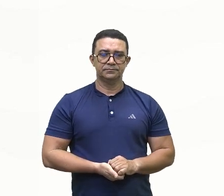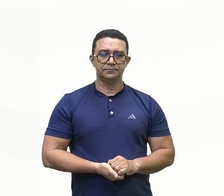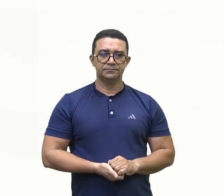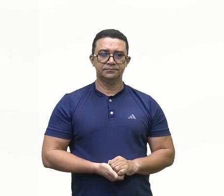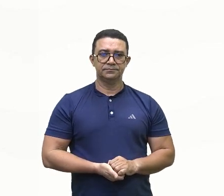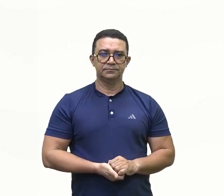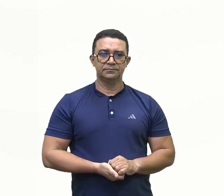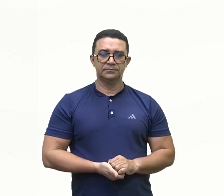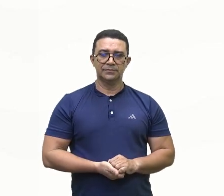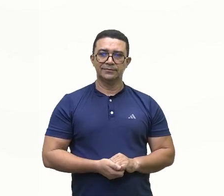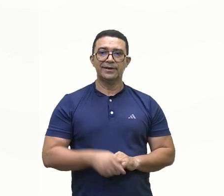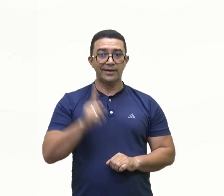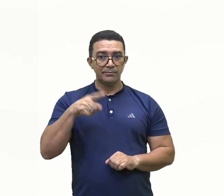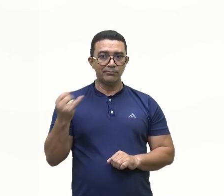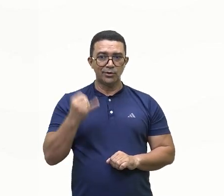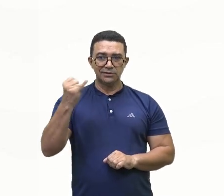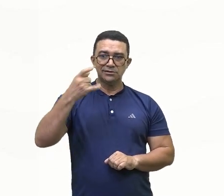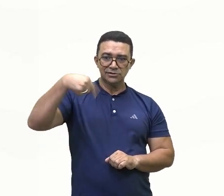aqui, anote